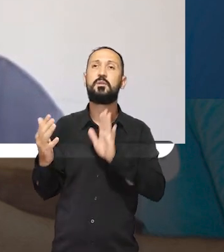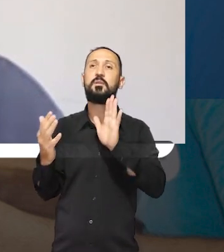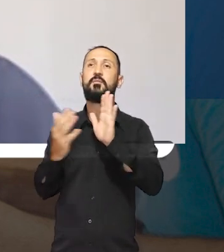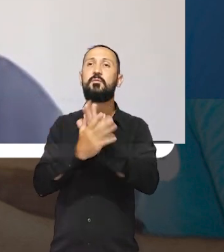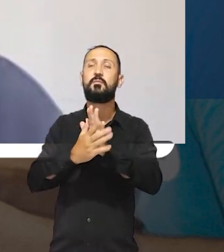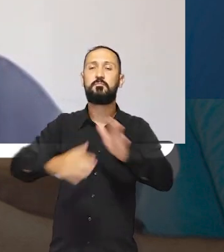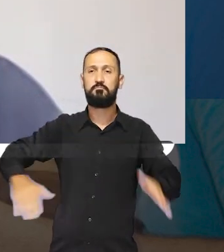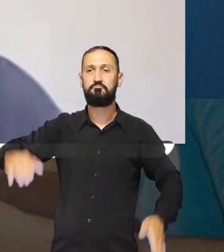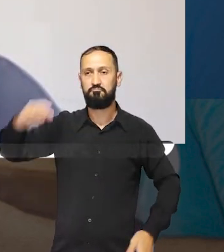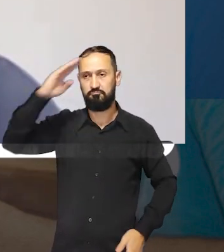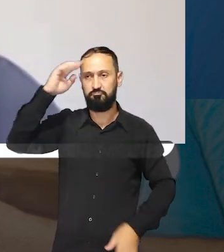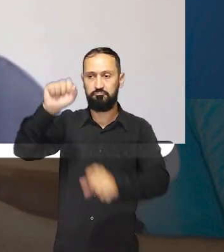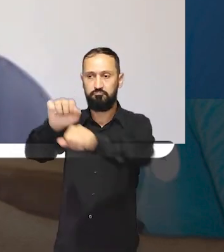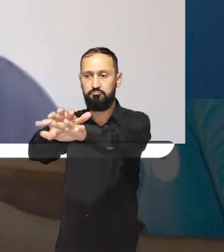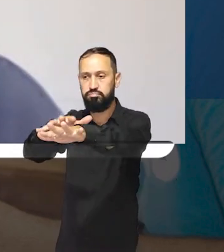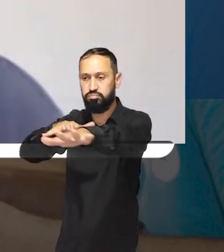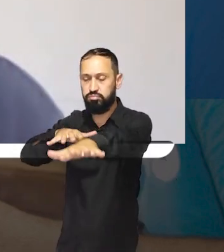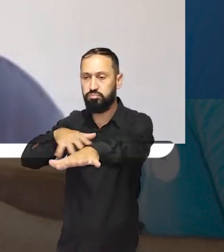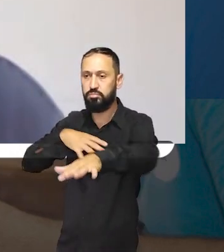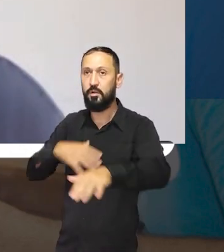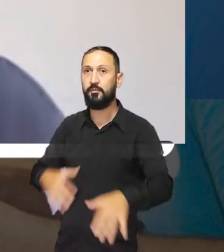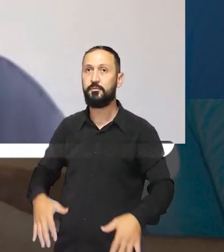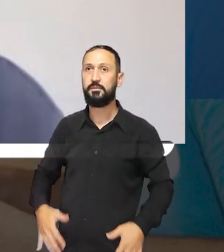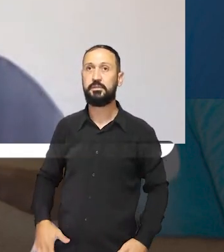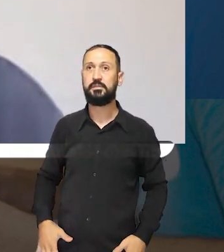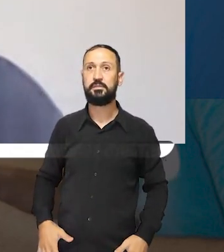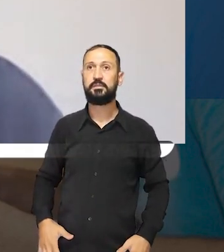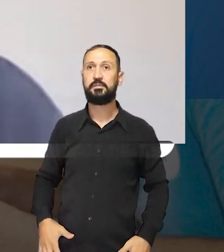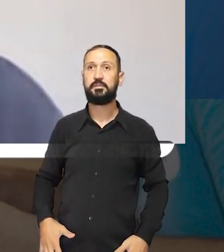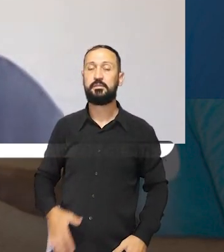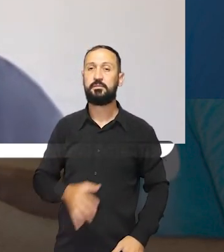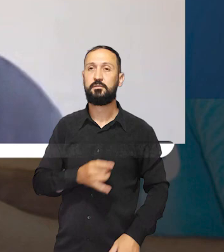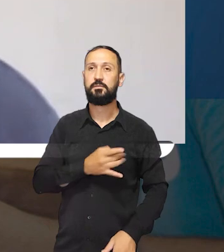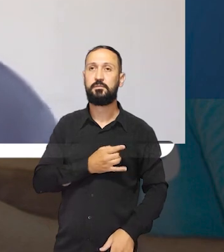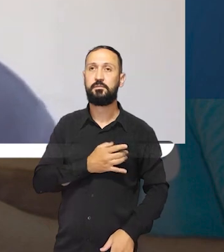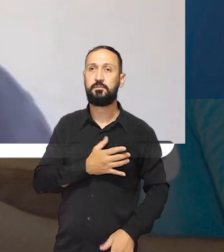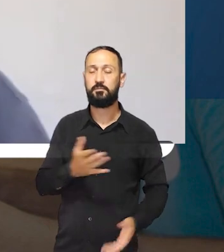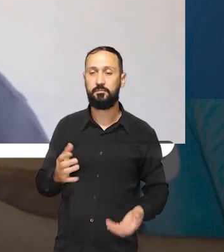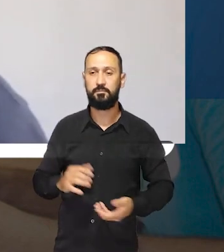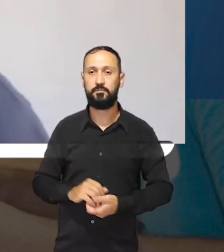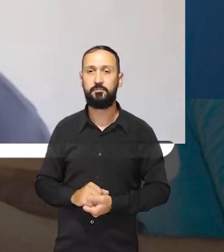nenhuma teria perante os numerosos invasores. Ficou paralisada no